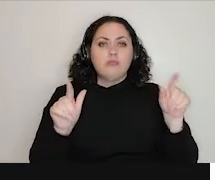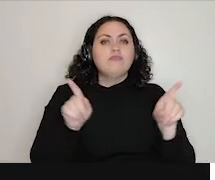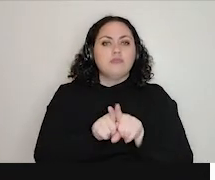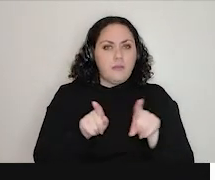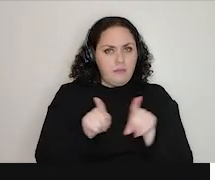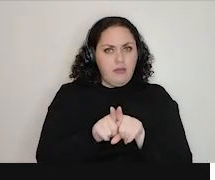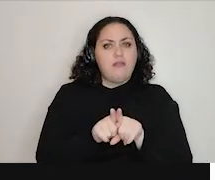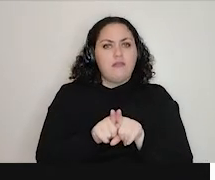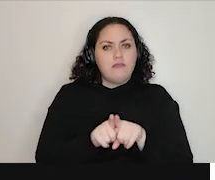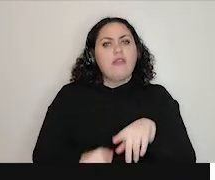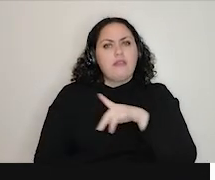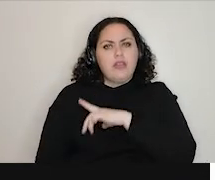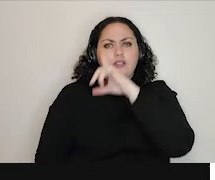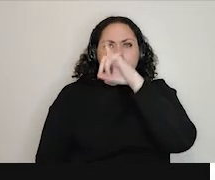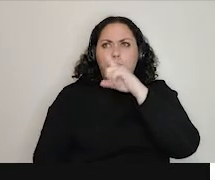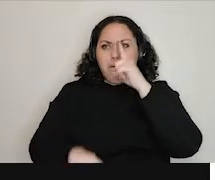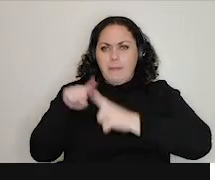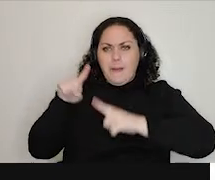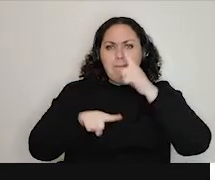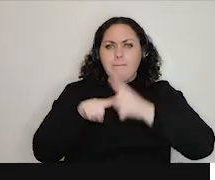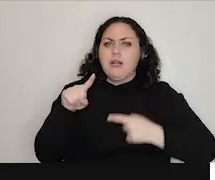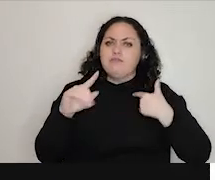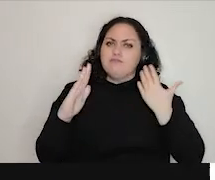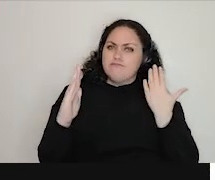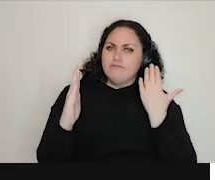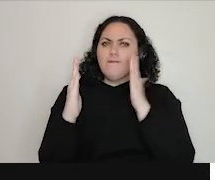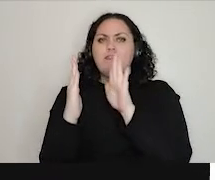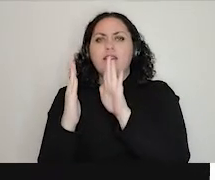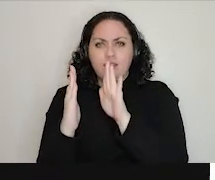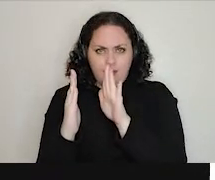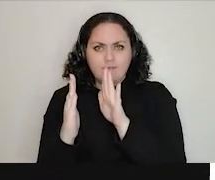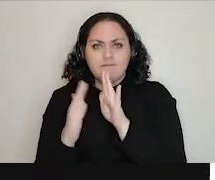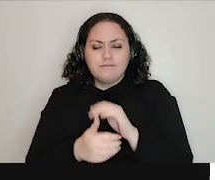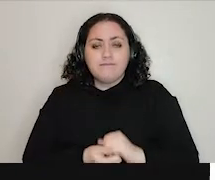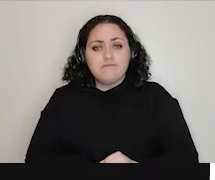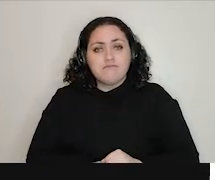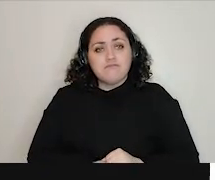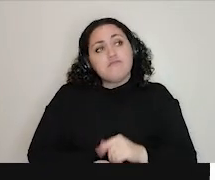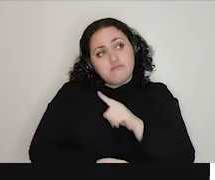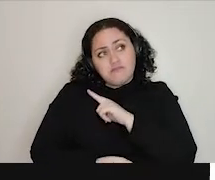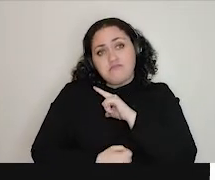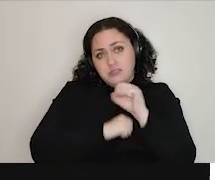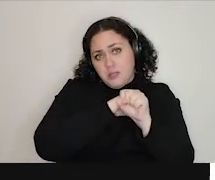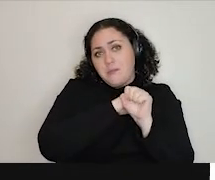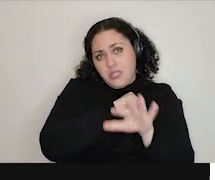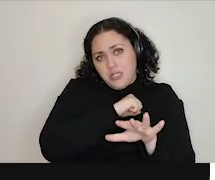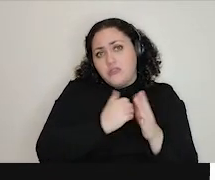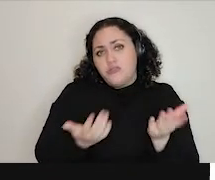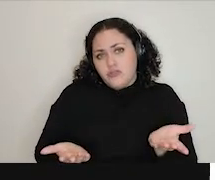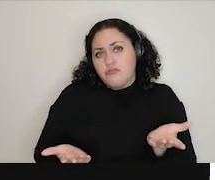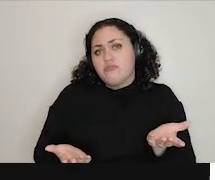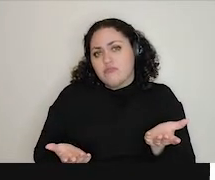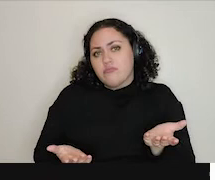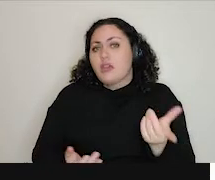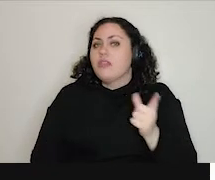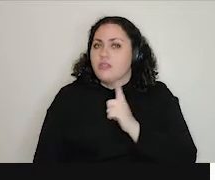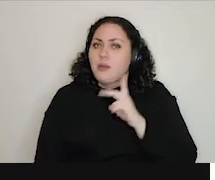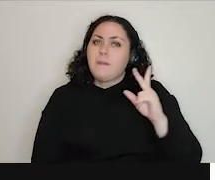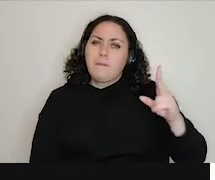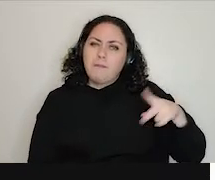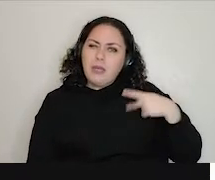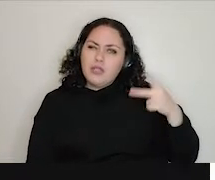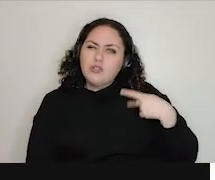determinada época e que também fizeram enfrentamento a toda essa violação de direitos. Mesmo que